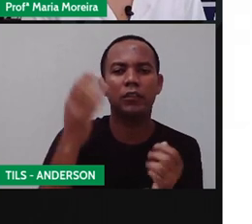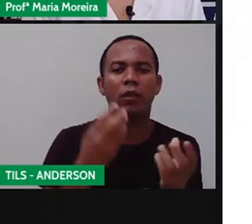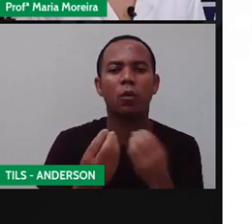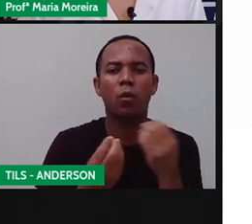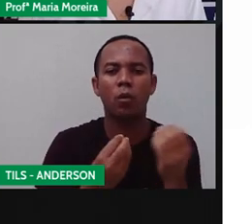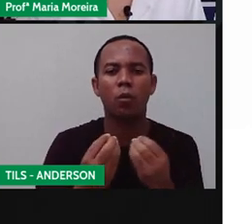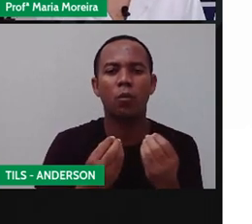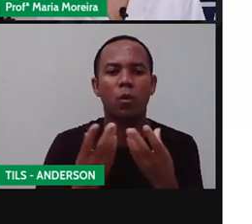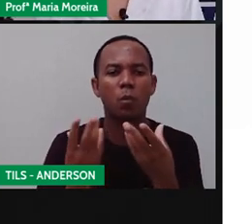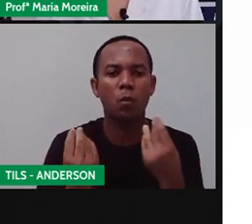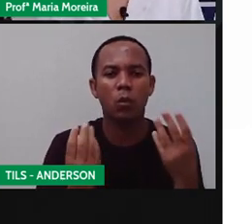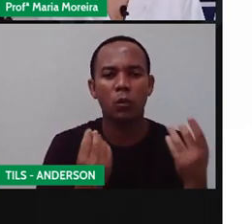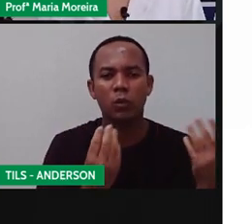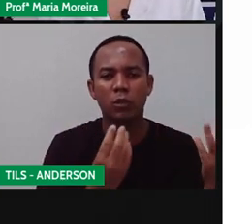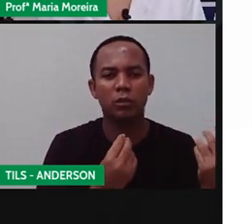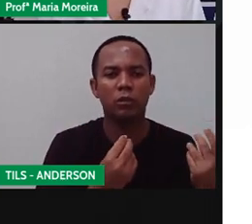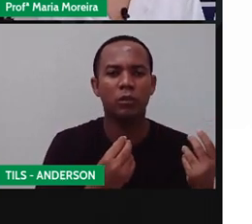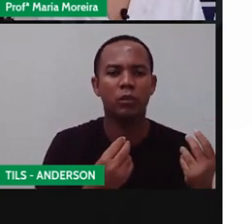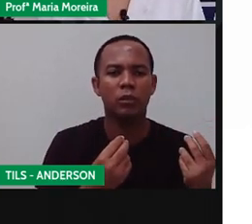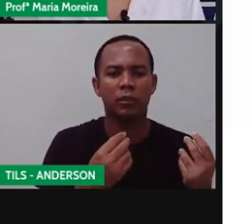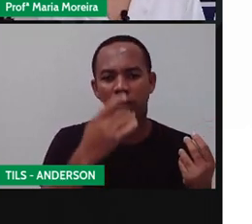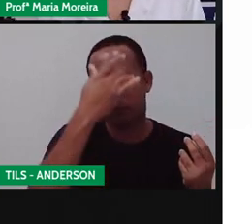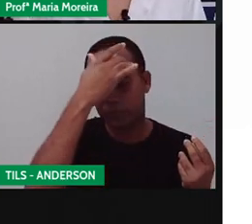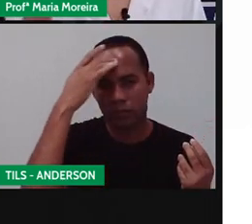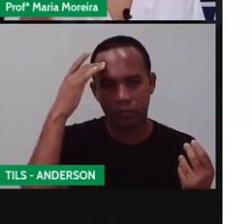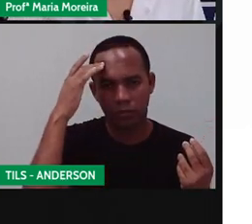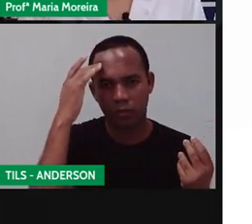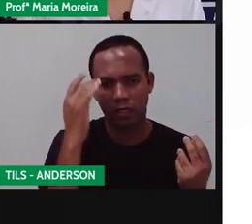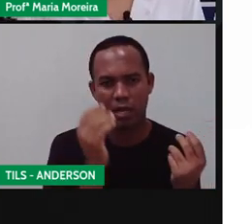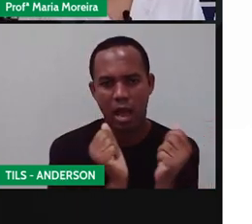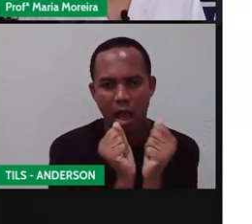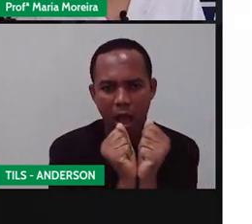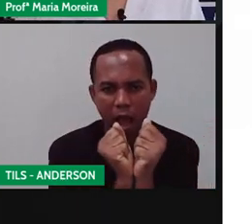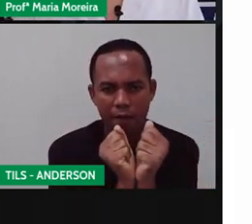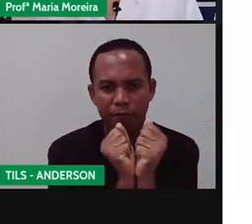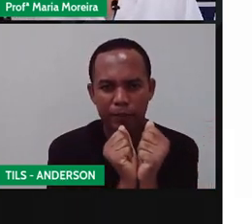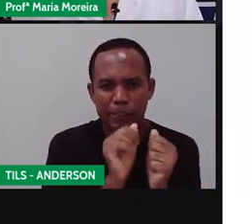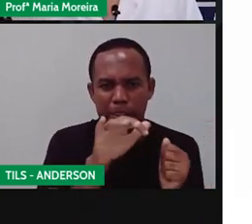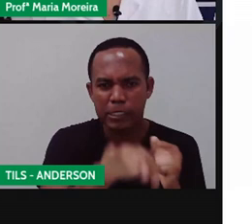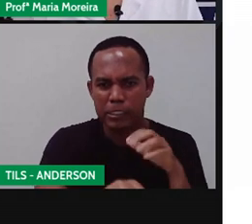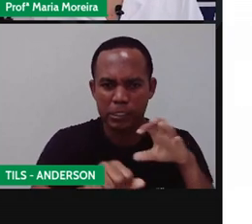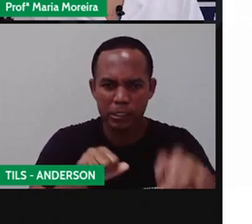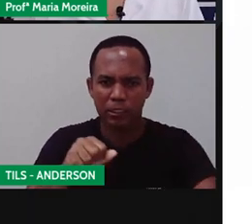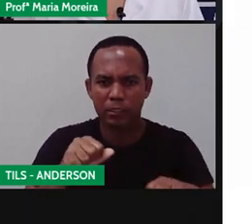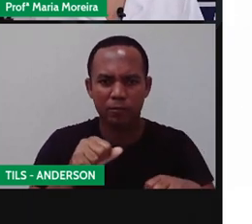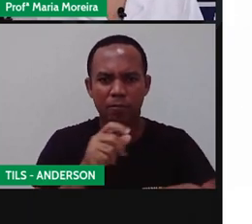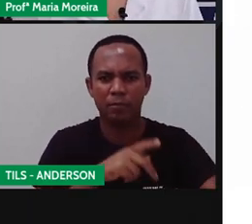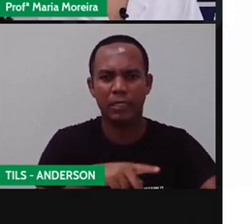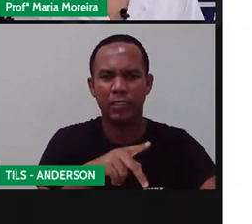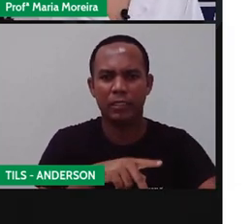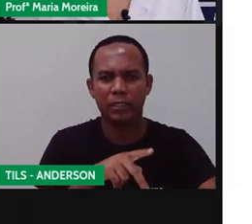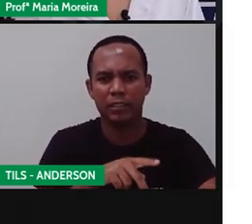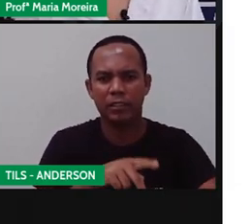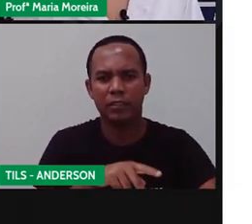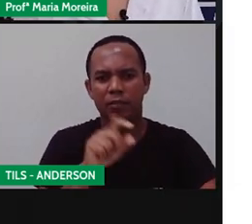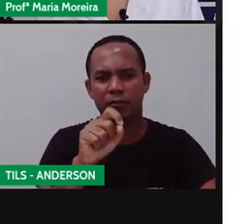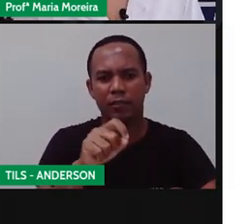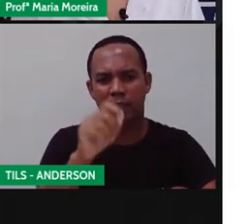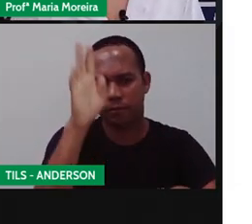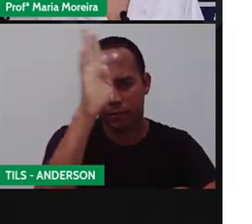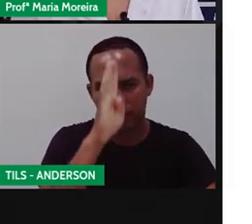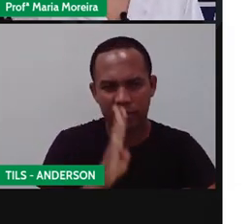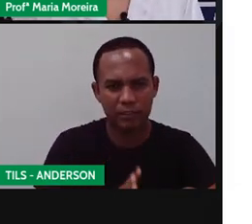de africanos que saíram não, né? Foram arrancados de seus países para virem aqui para o